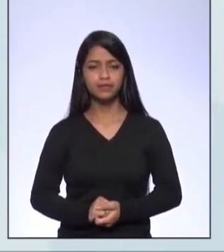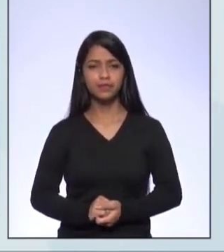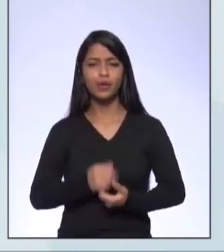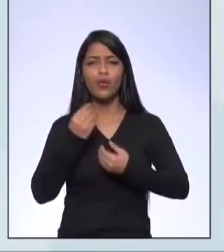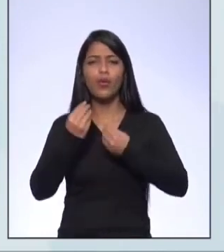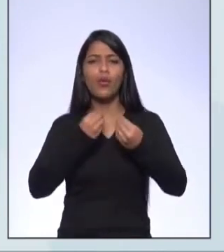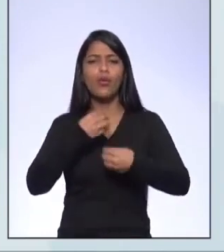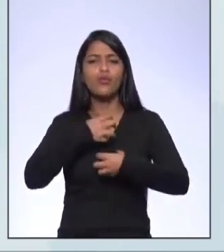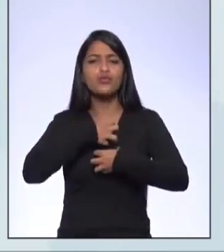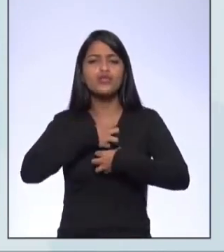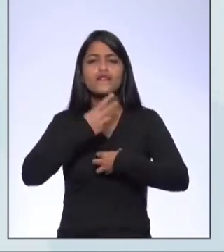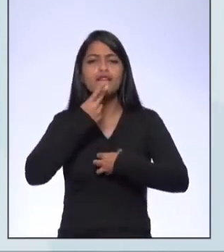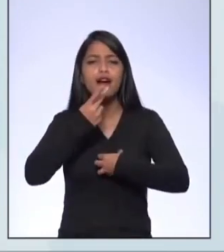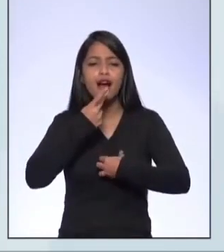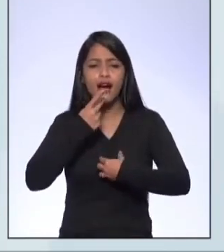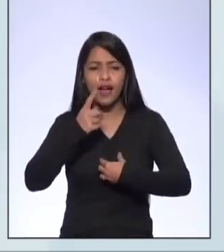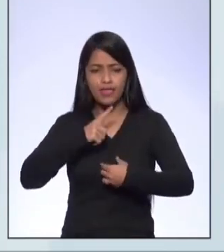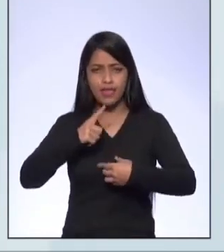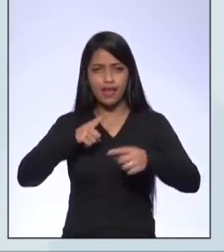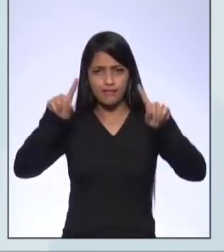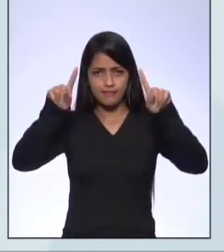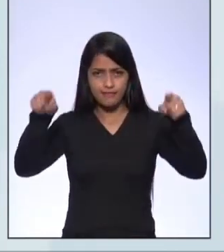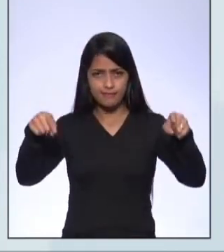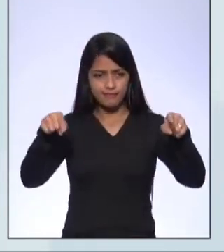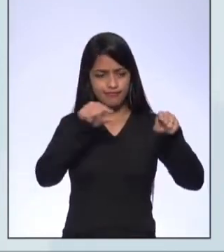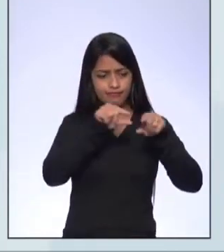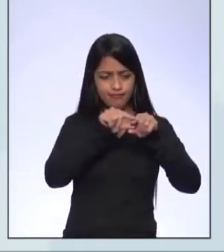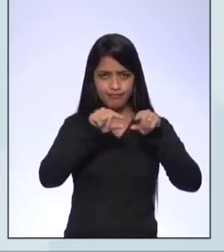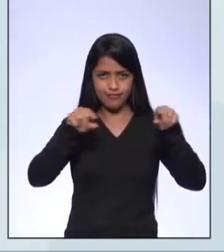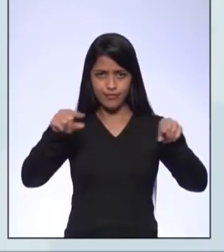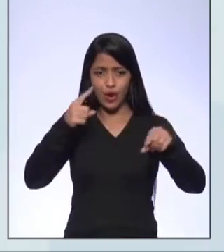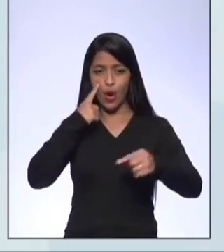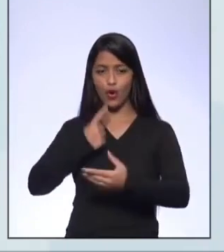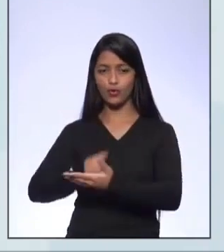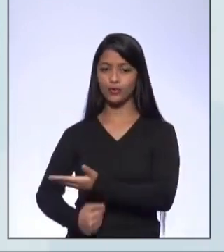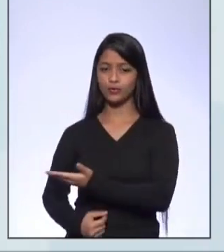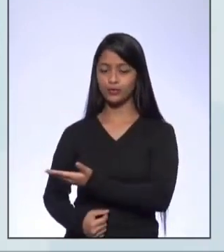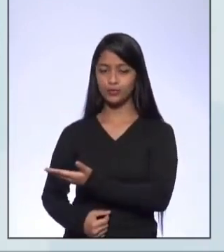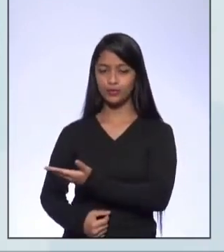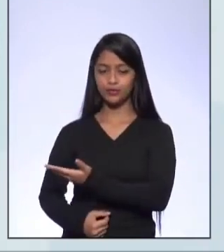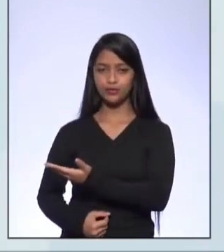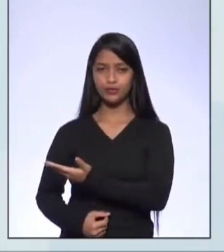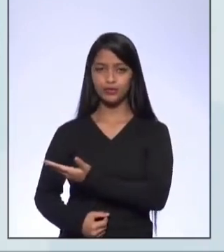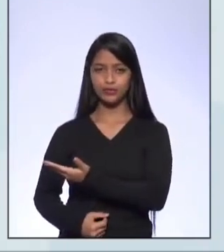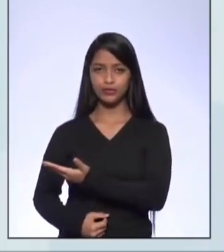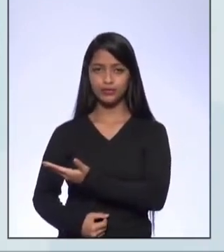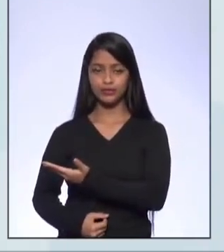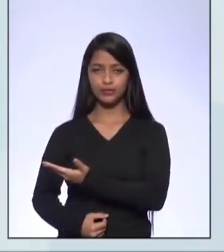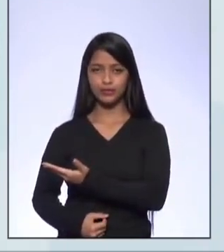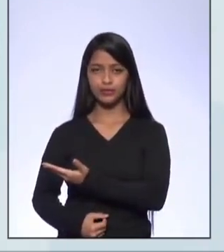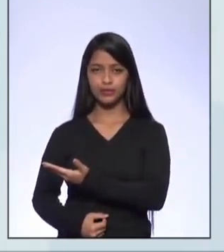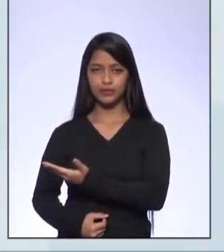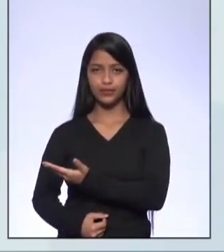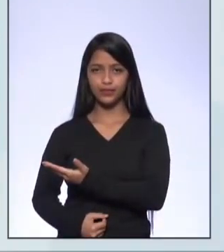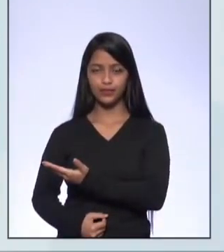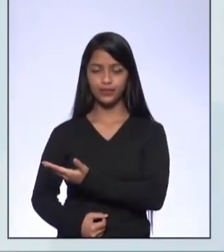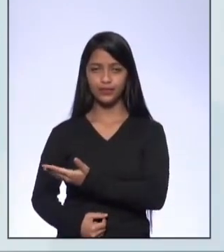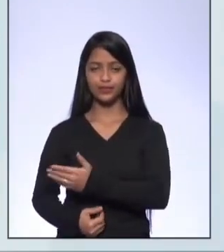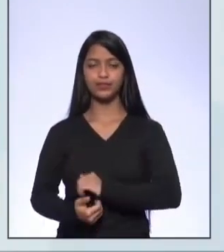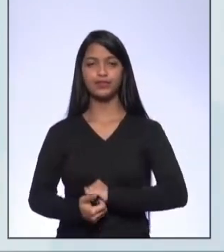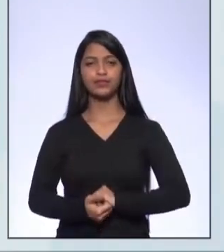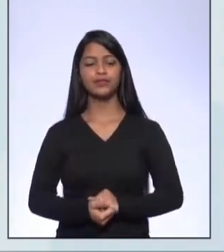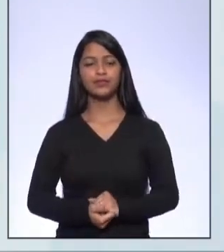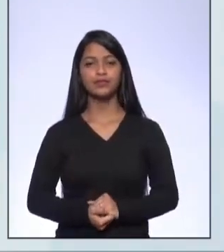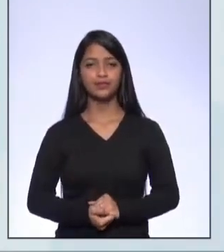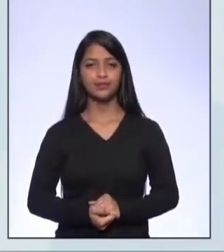valuable. Essa pronúncia que está aí, ela não é a pronúncia do alfabeto internacional, tá? Mas se você procurar